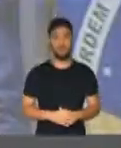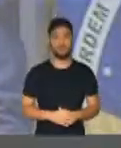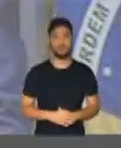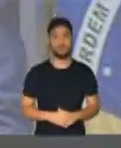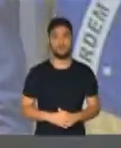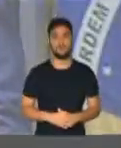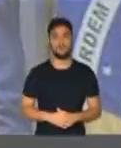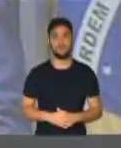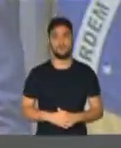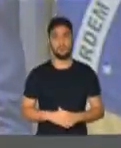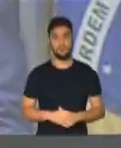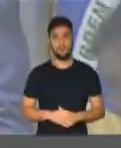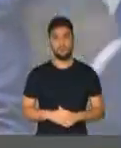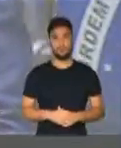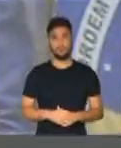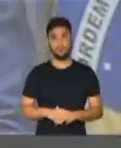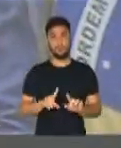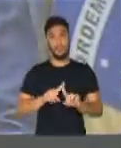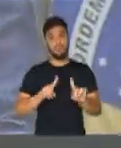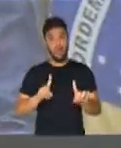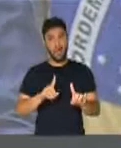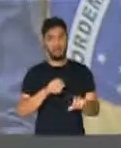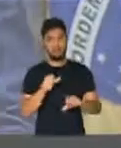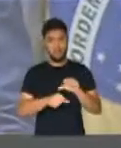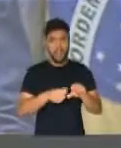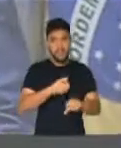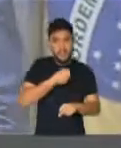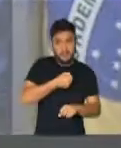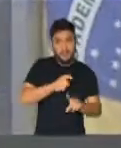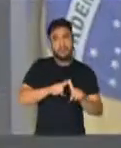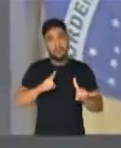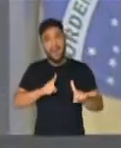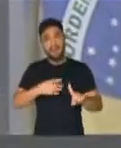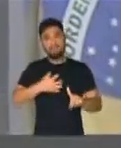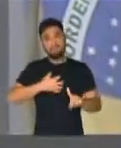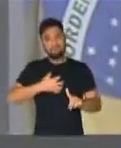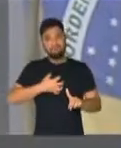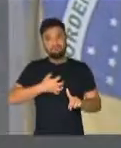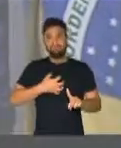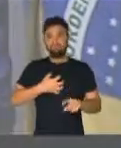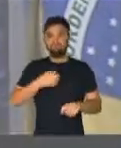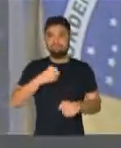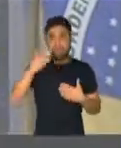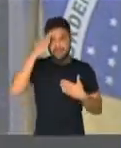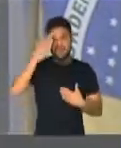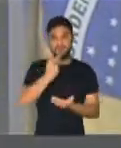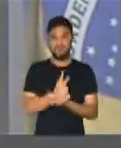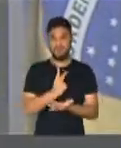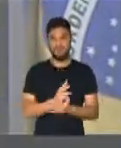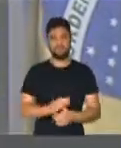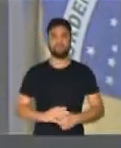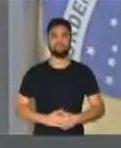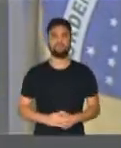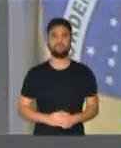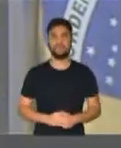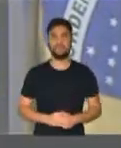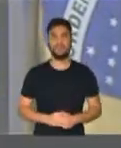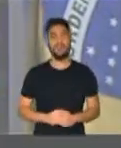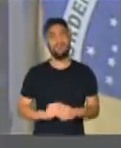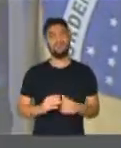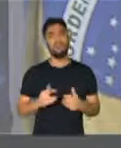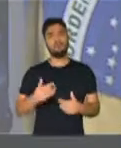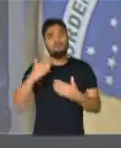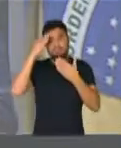Já estou aqui. Muda a tribuna, mas o sentimento de gratidão é o mesmo. Então, só para terminar, senhora presidente, dizer